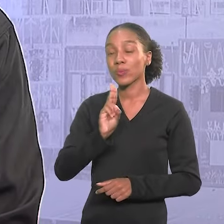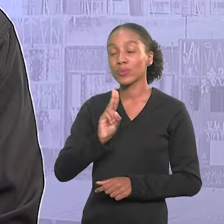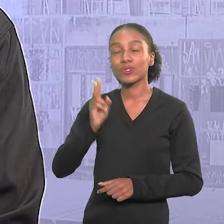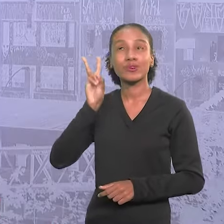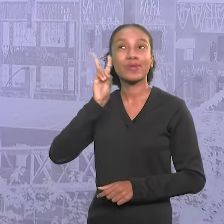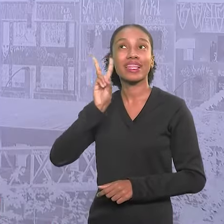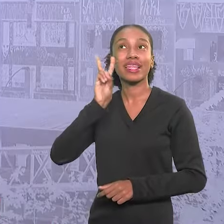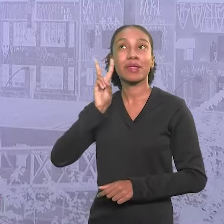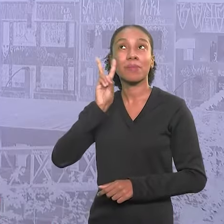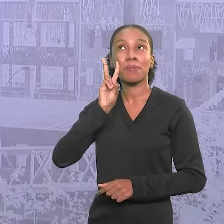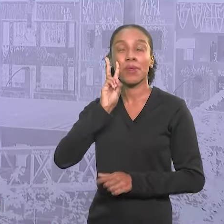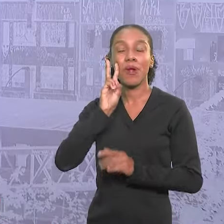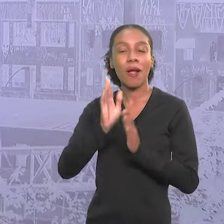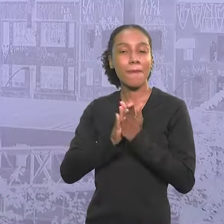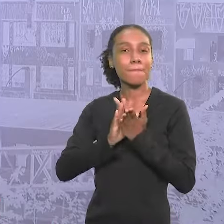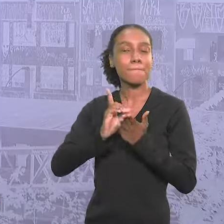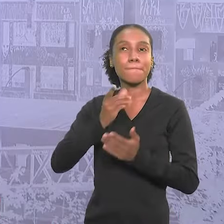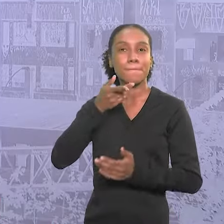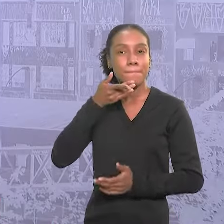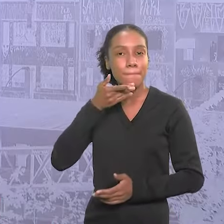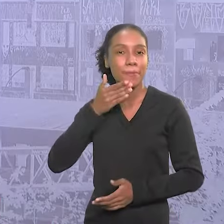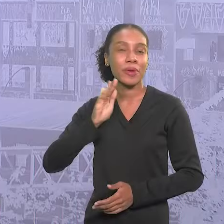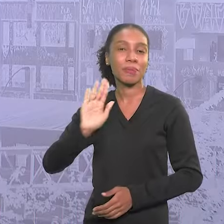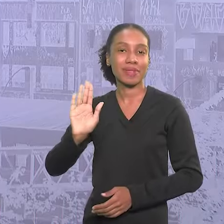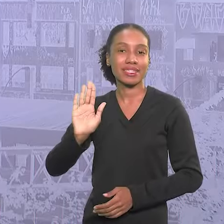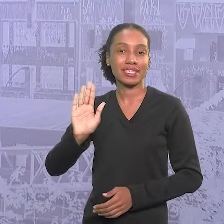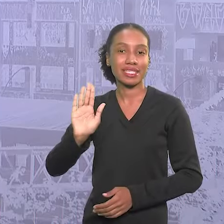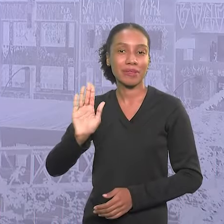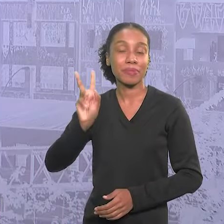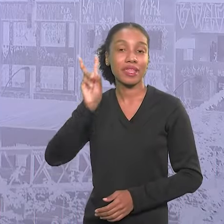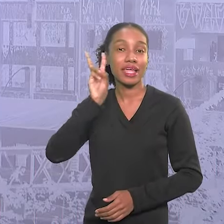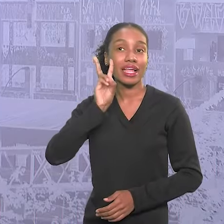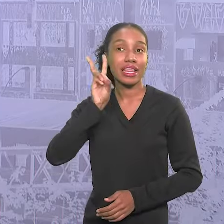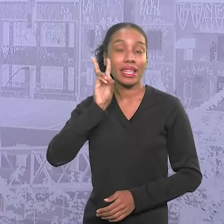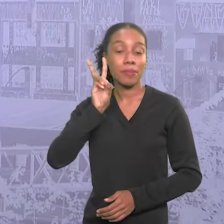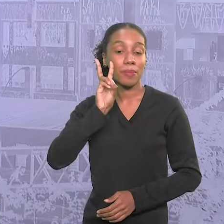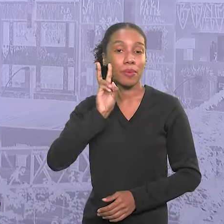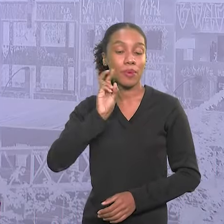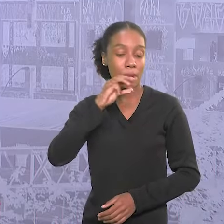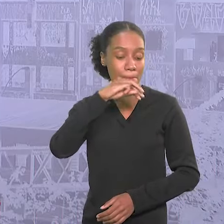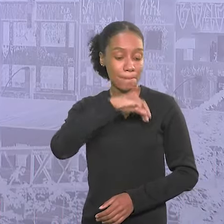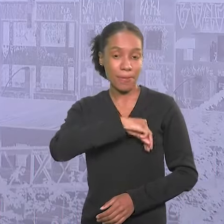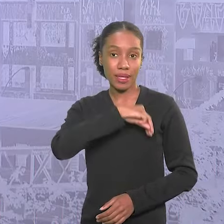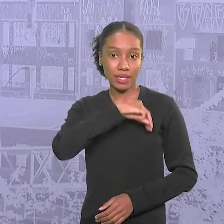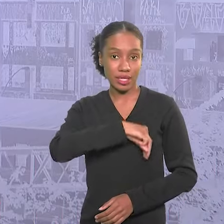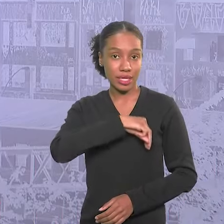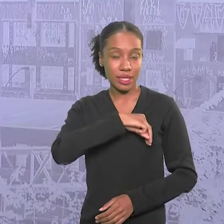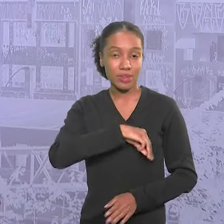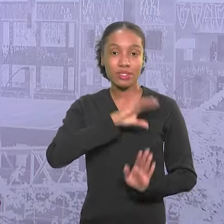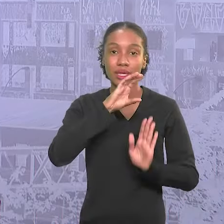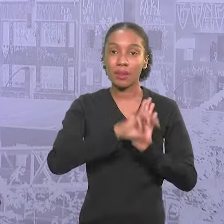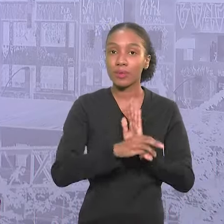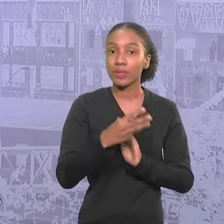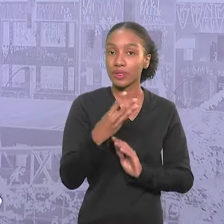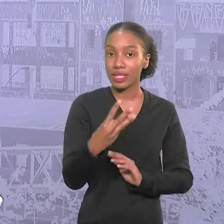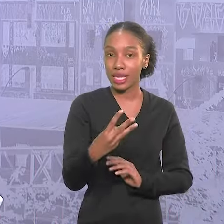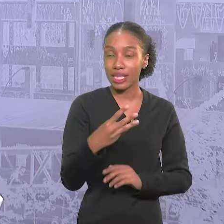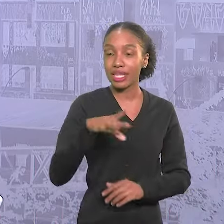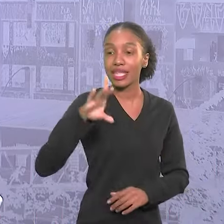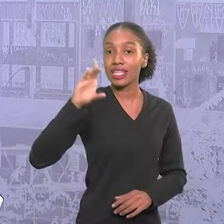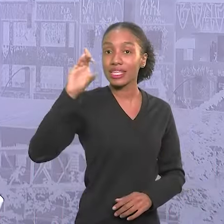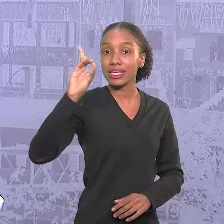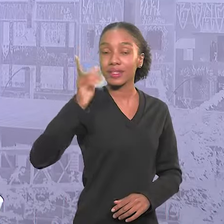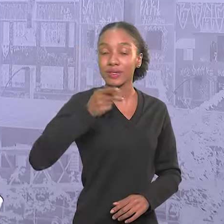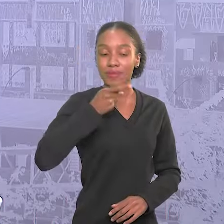promessa Jesus no Mateus Capítulo 4 se lembra do Mateus capítulo 3 quando o seu pai